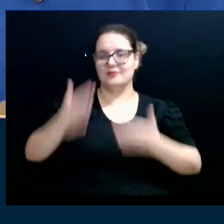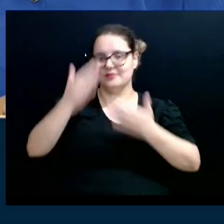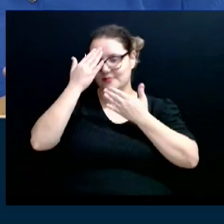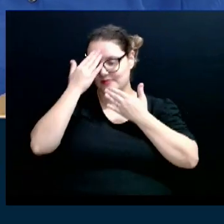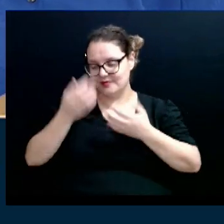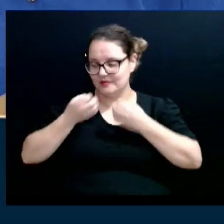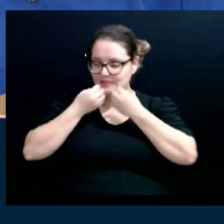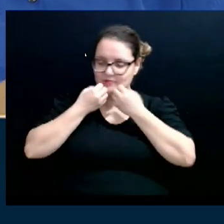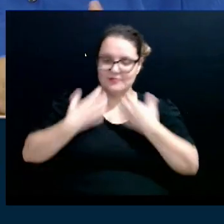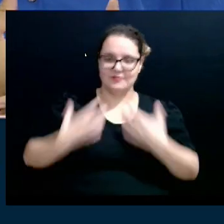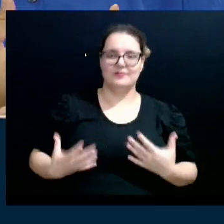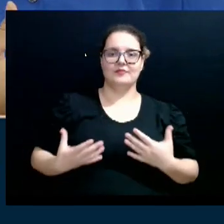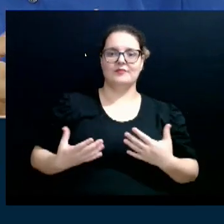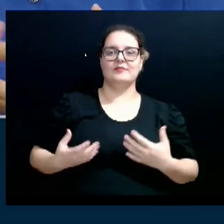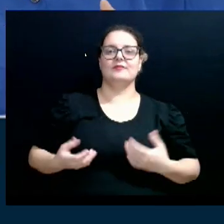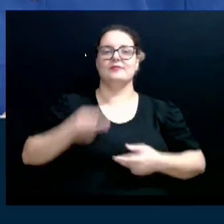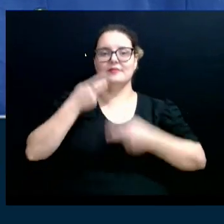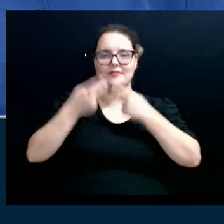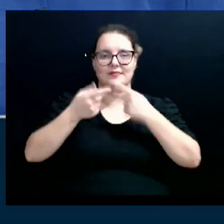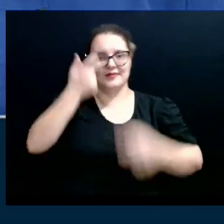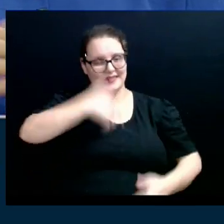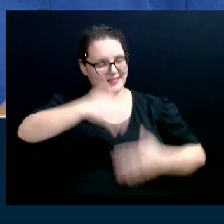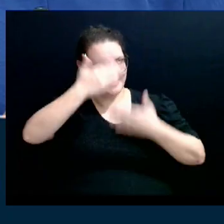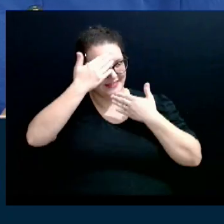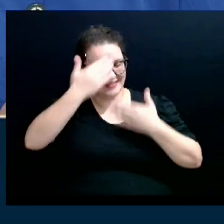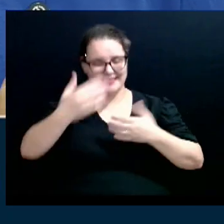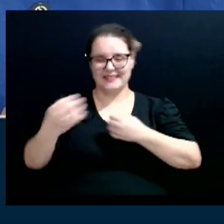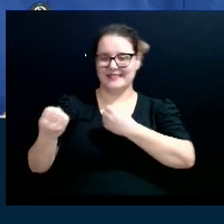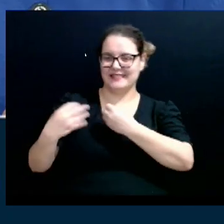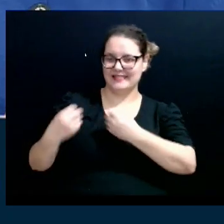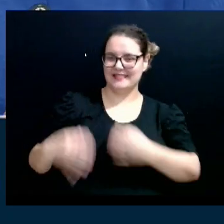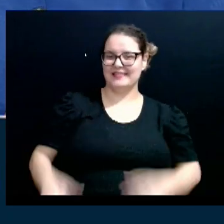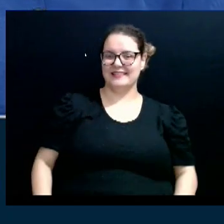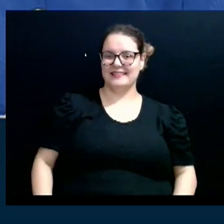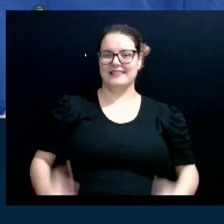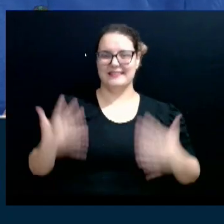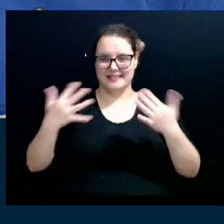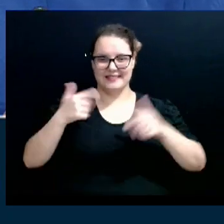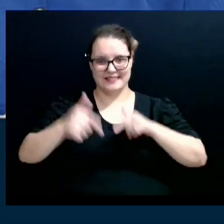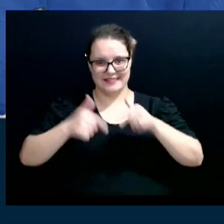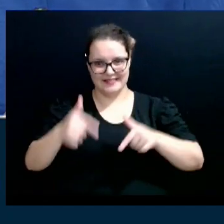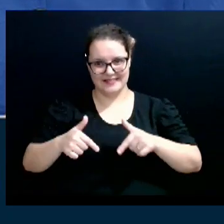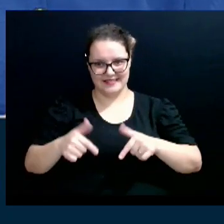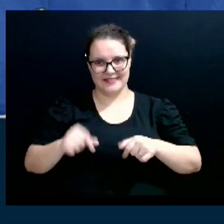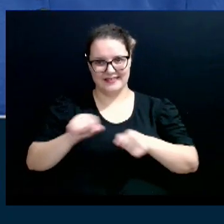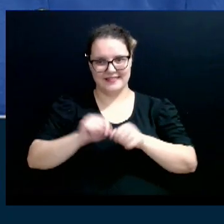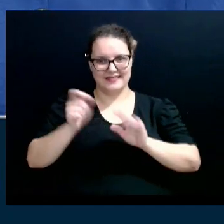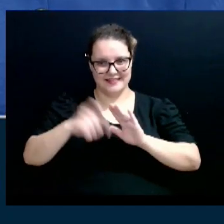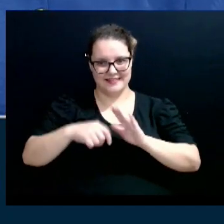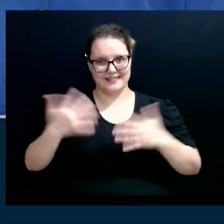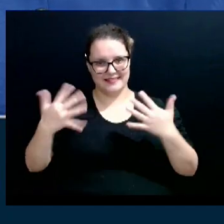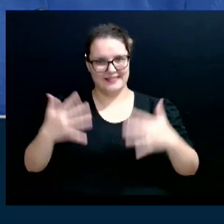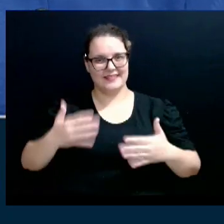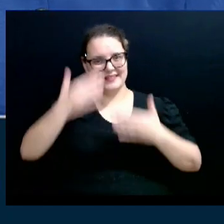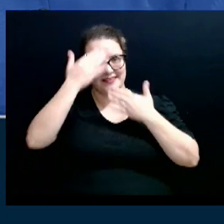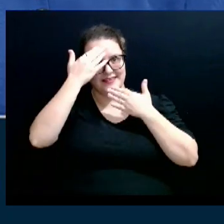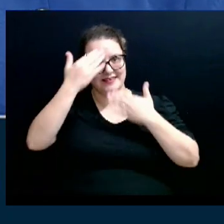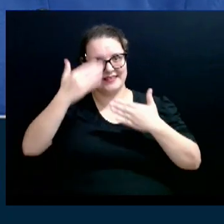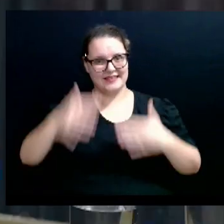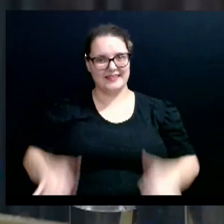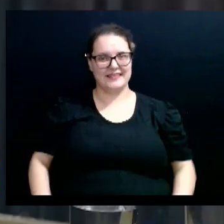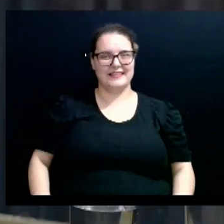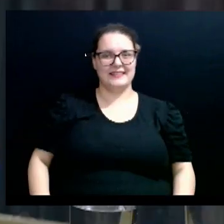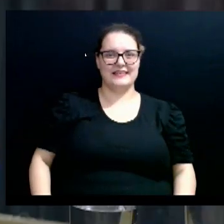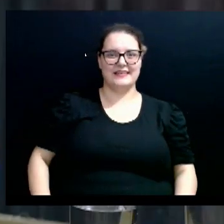Obrigada pelas falas, pelo ensinamento e parabéns aí pelo trabalho que vocês executam, viu? Parabéns. Muito obrigada, muito obrigada. Foi uma honra estar